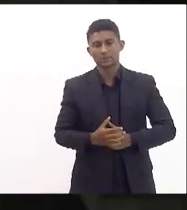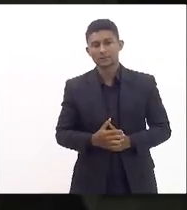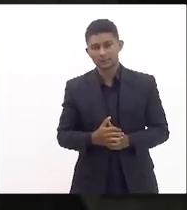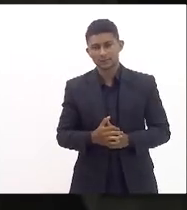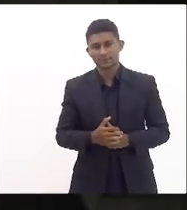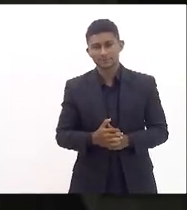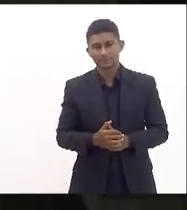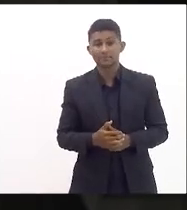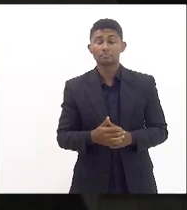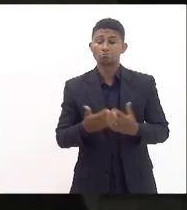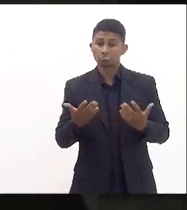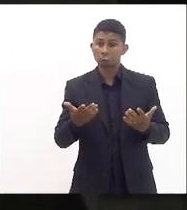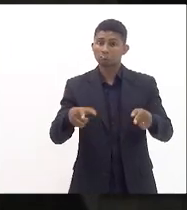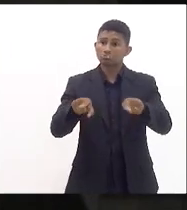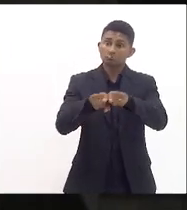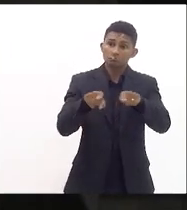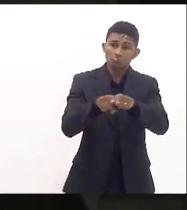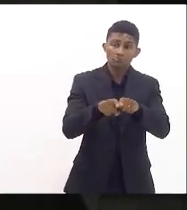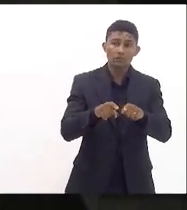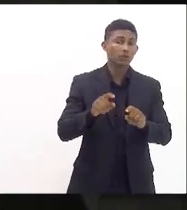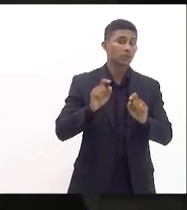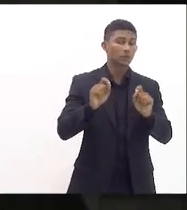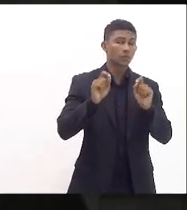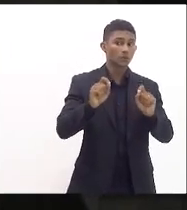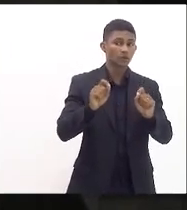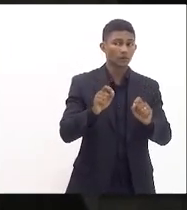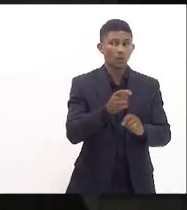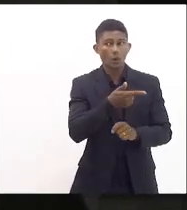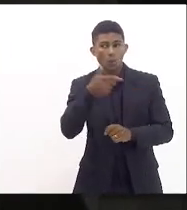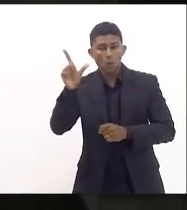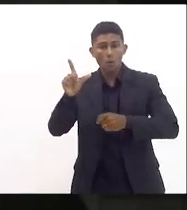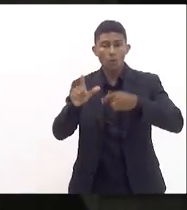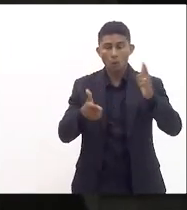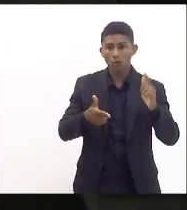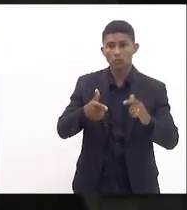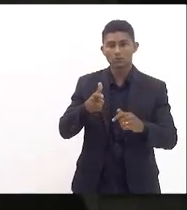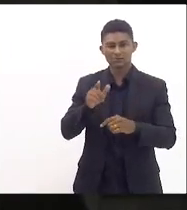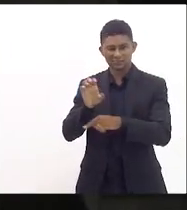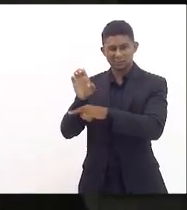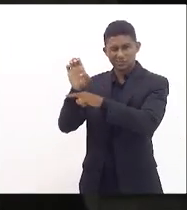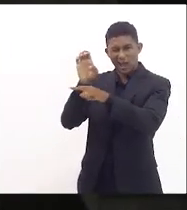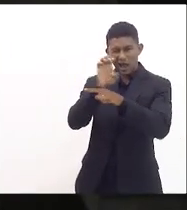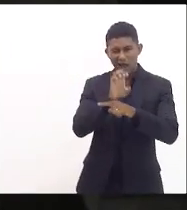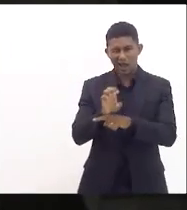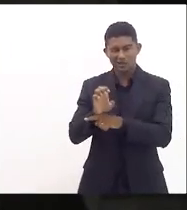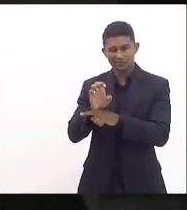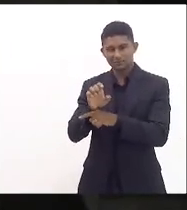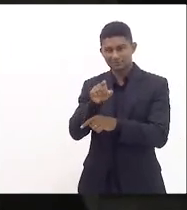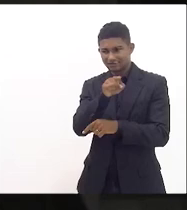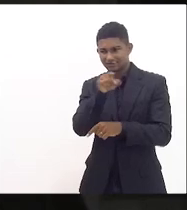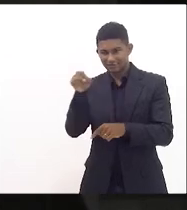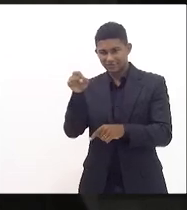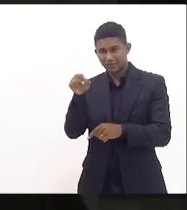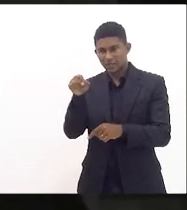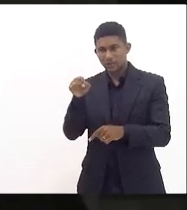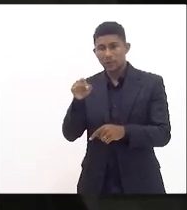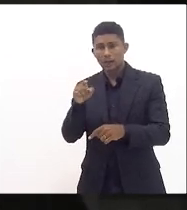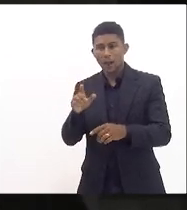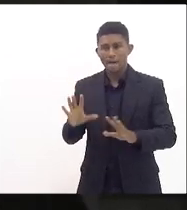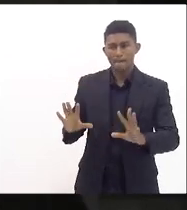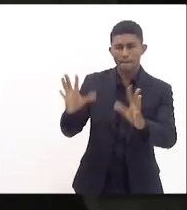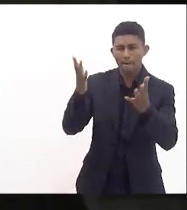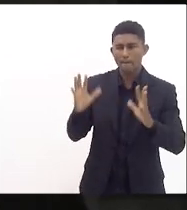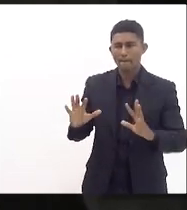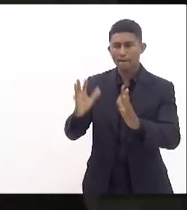como estímulo, por um lado, a outros entes federativos estaduais que seguem se omitindo em relação a essa